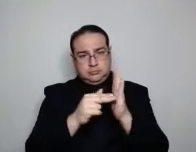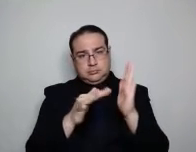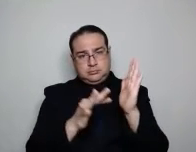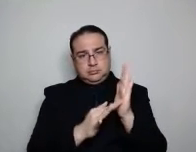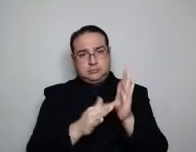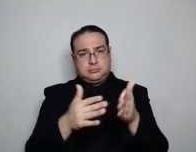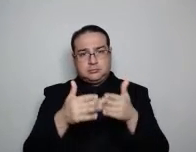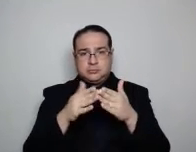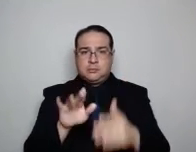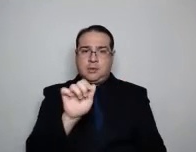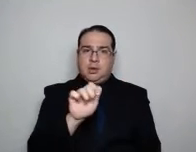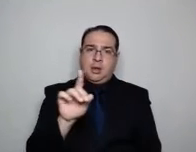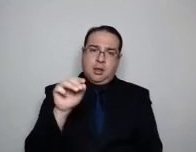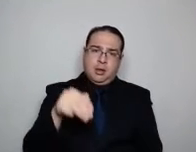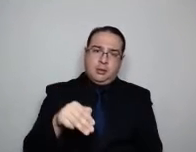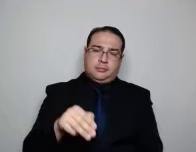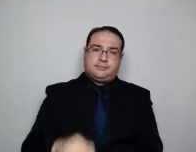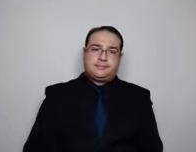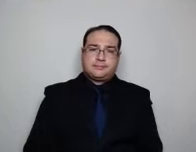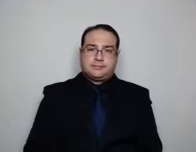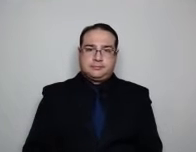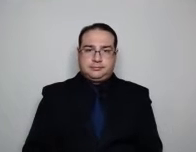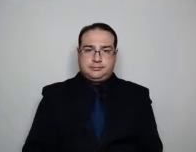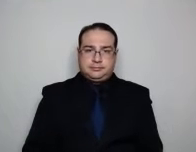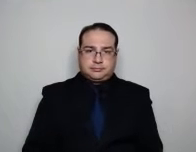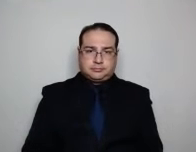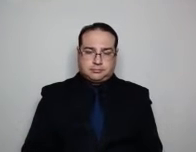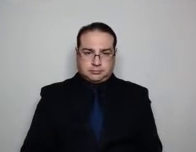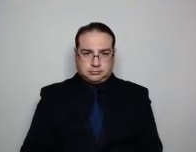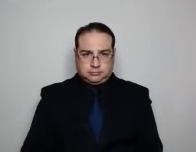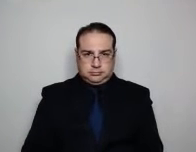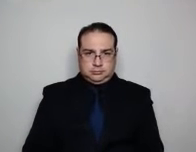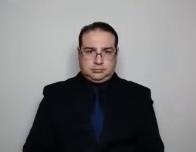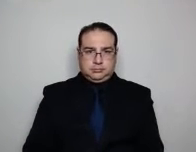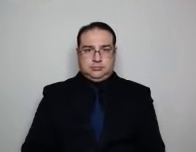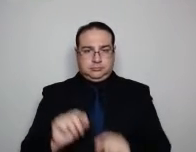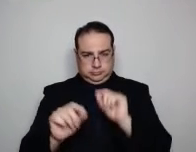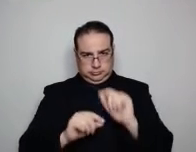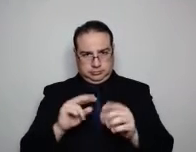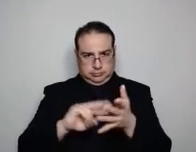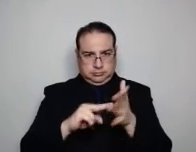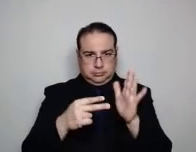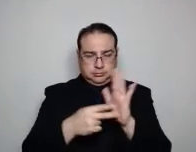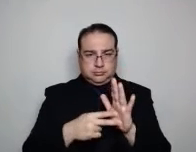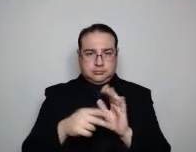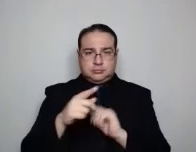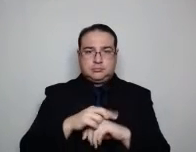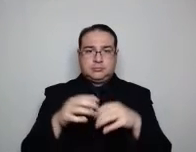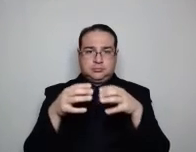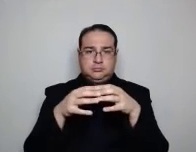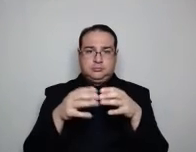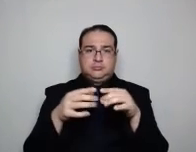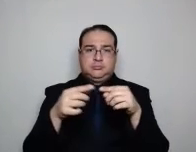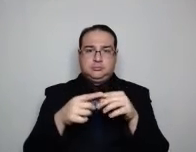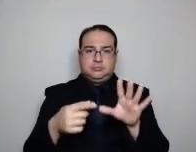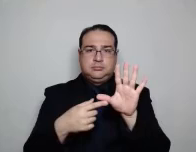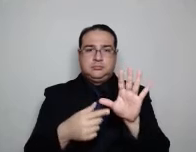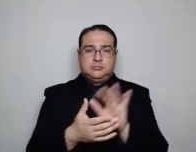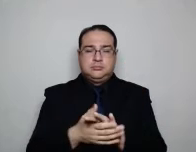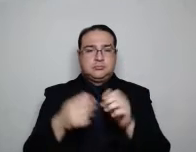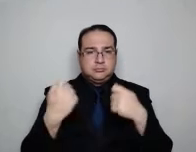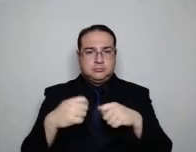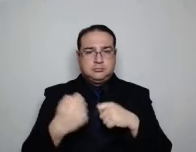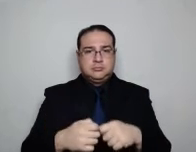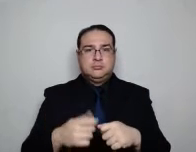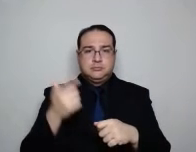administrativamente, de modo que a sentença nesse ponto merece ser